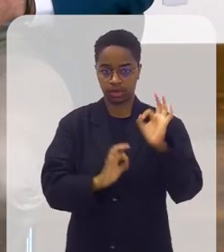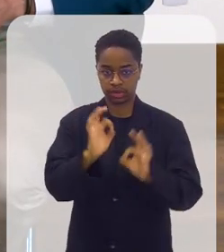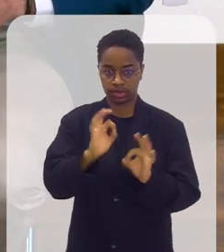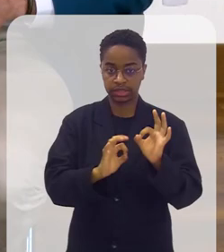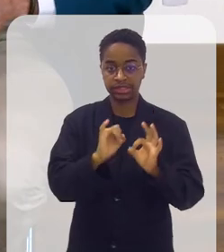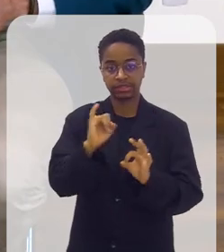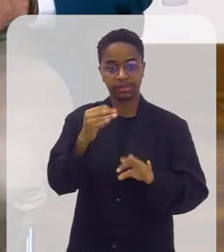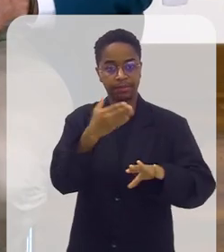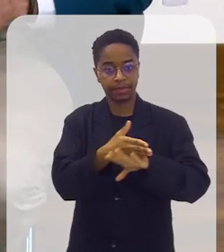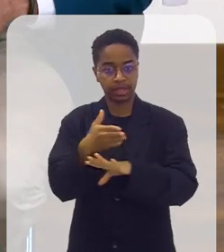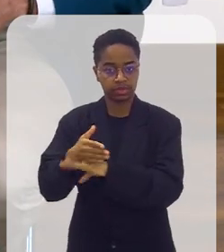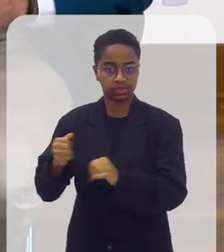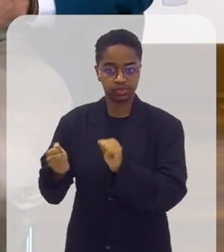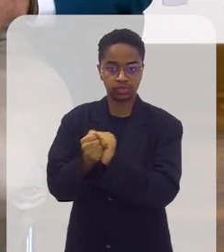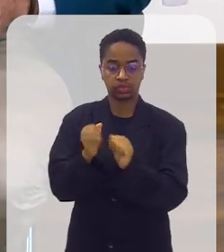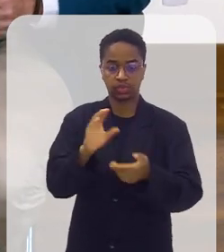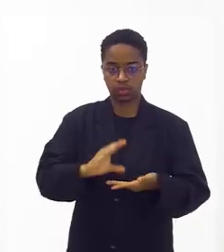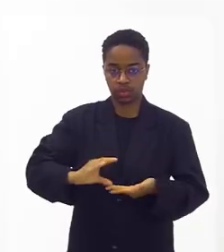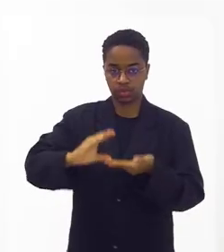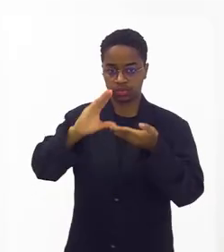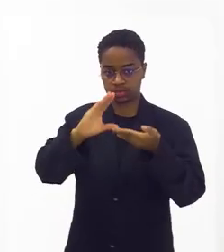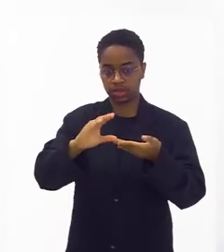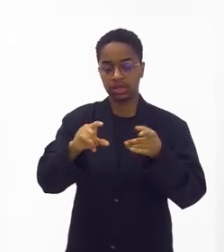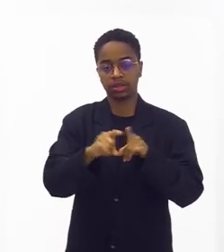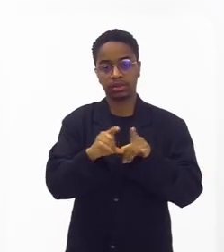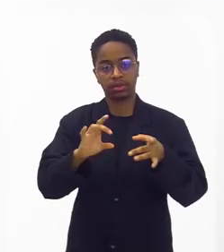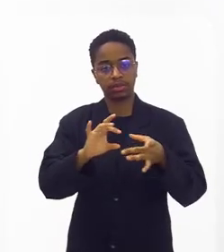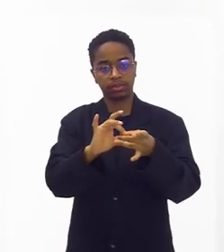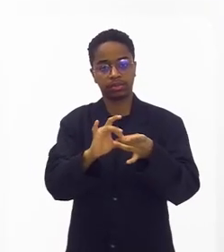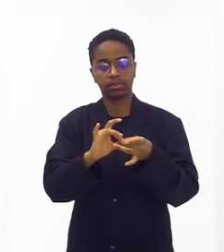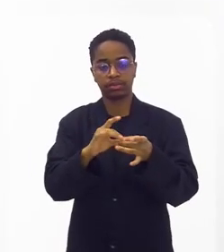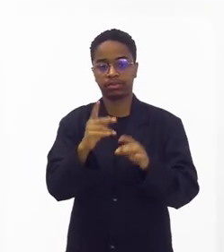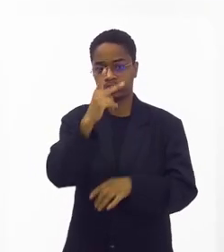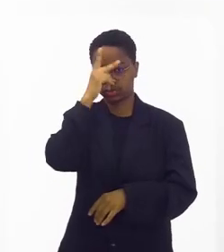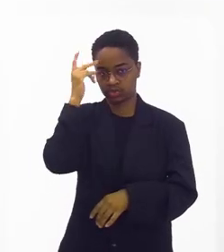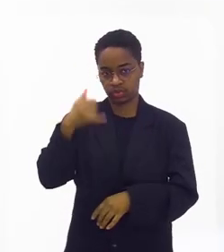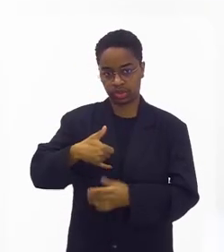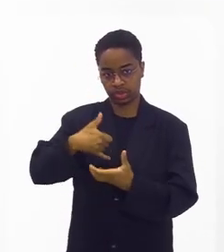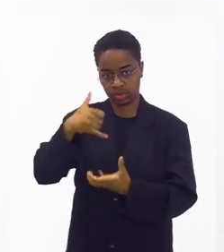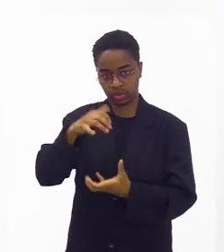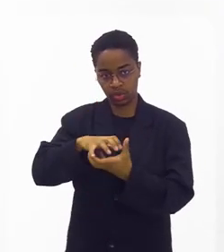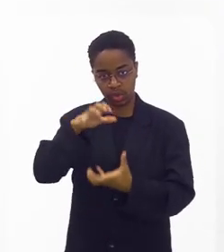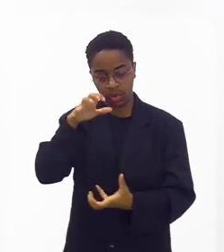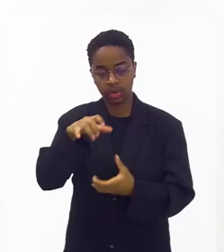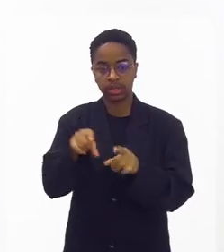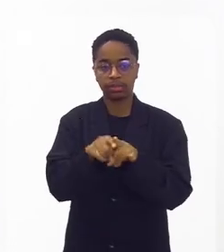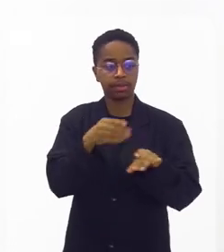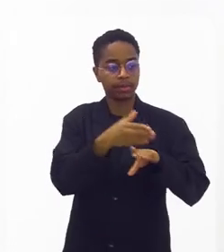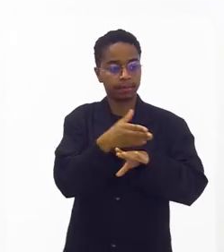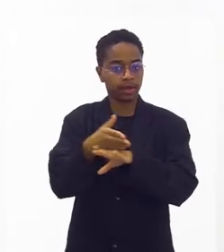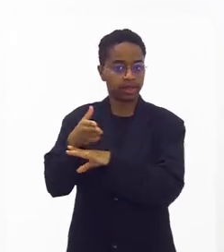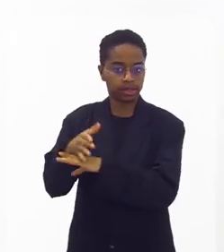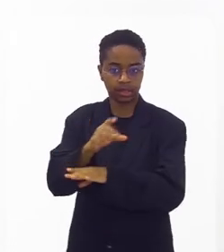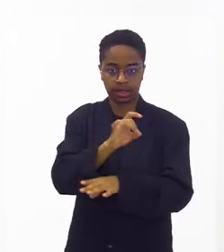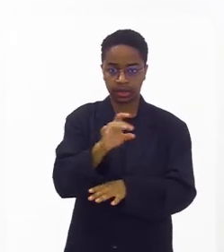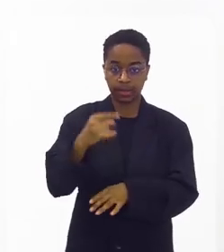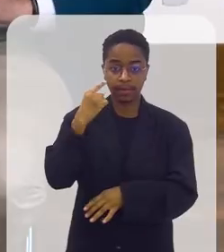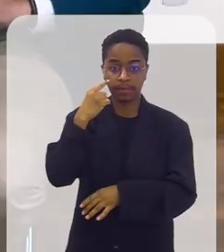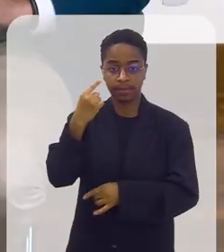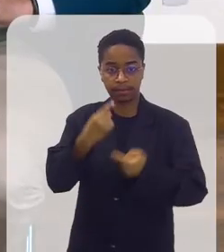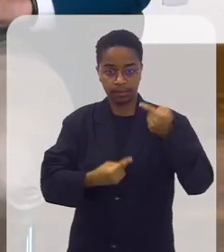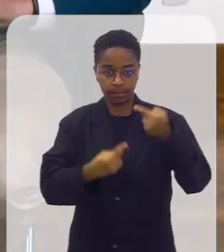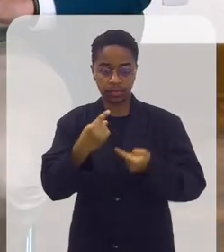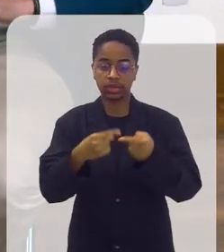organizada participando desses conselhos, a partir da pessoa idosa, né? A participação das pessoas idosas